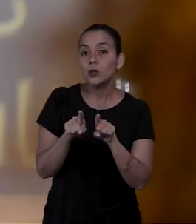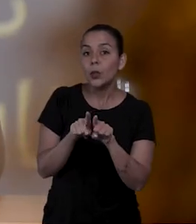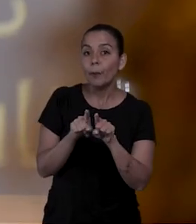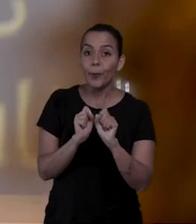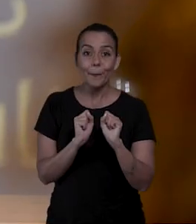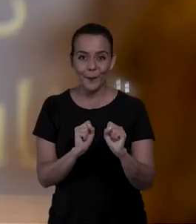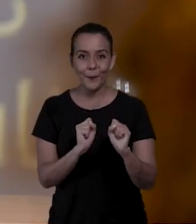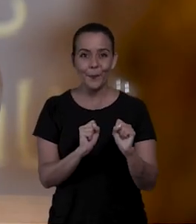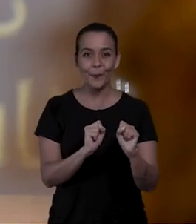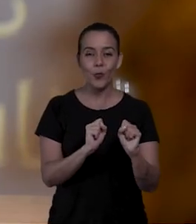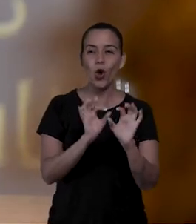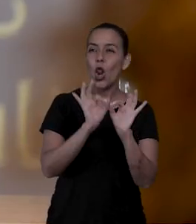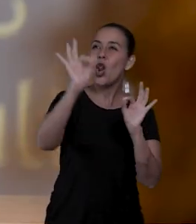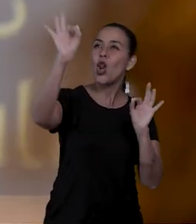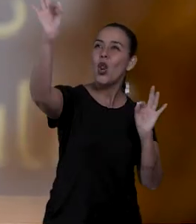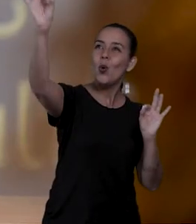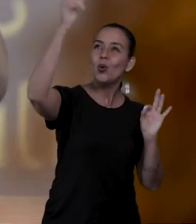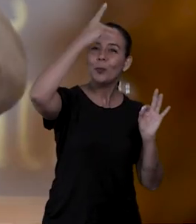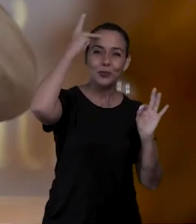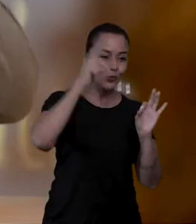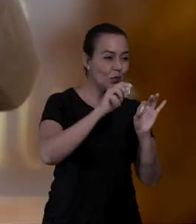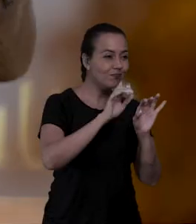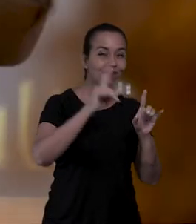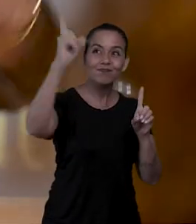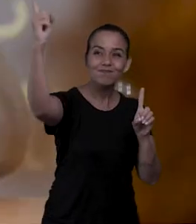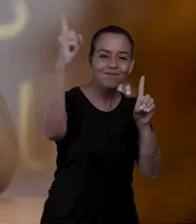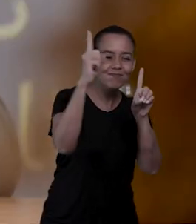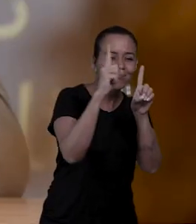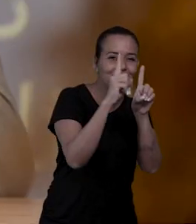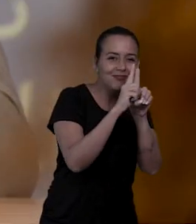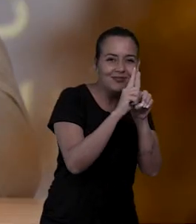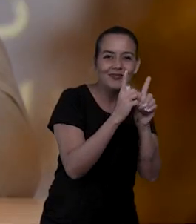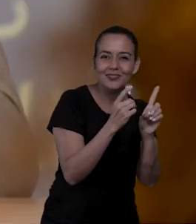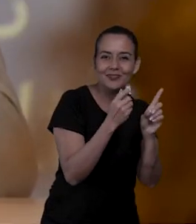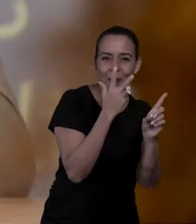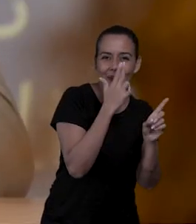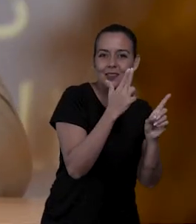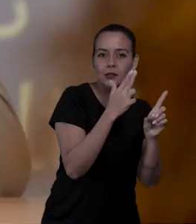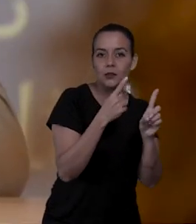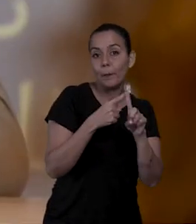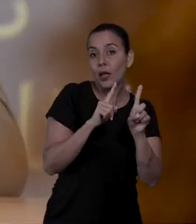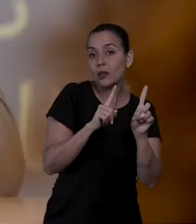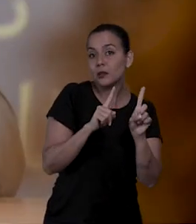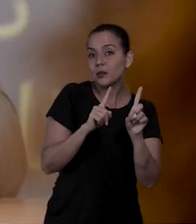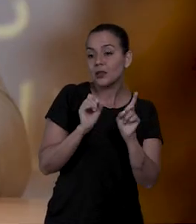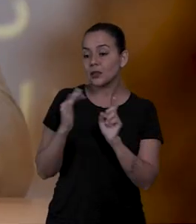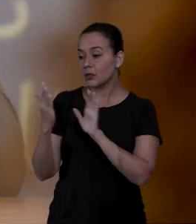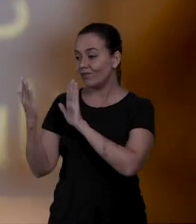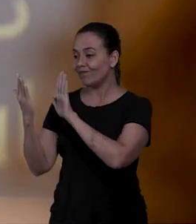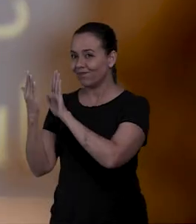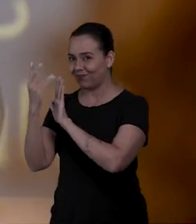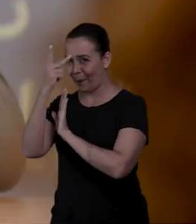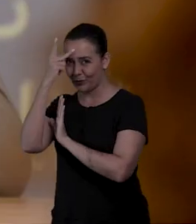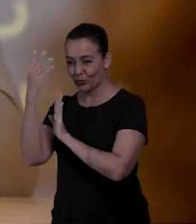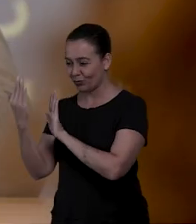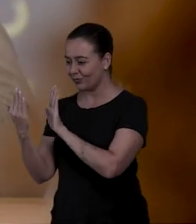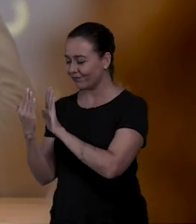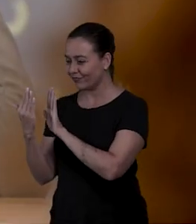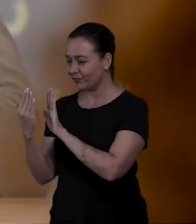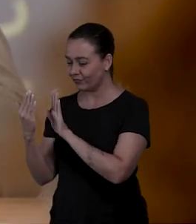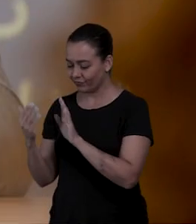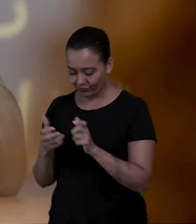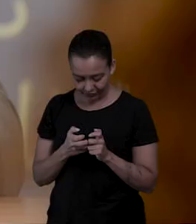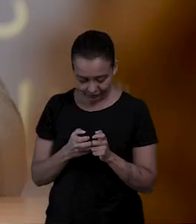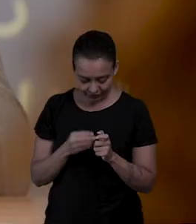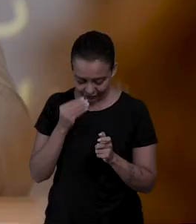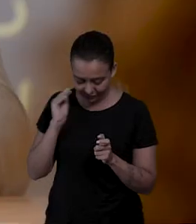podem nos aproximar de alguém que está a milhares de quilômetros daqui. Mas elas podem nos afastar de quem está de frente